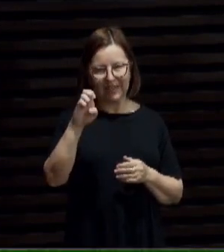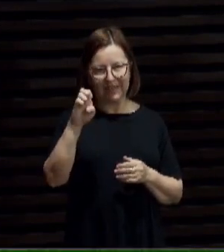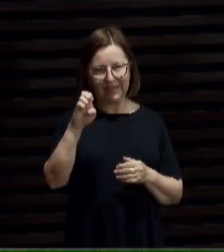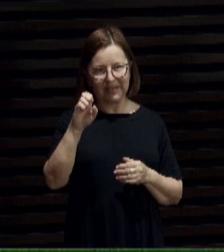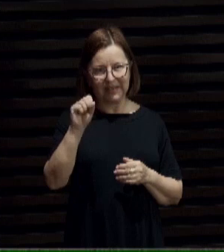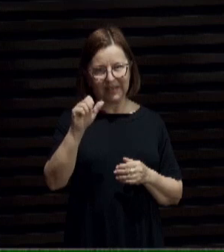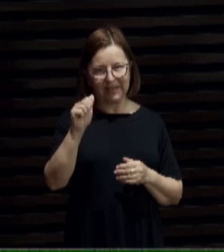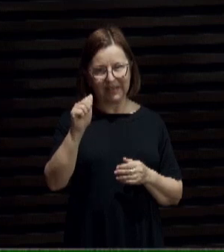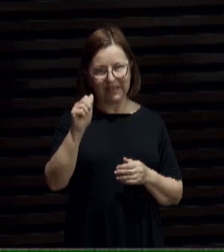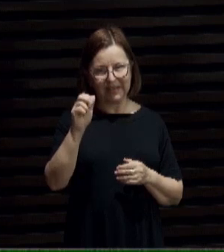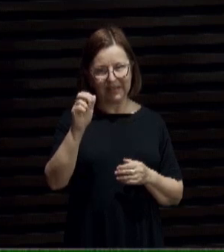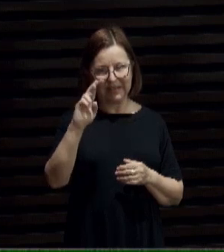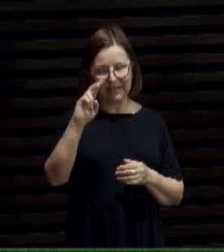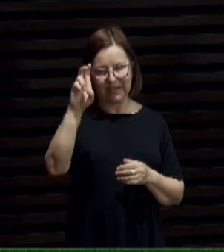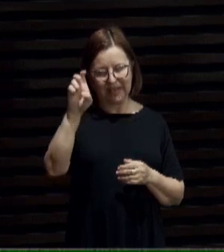e